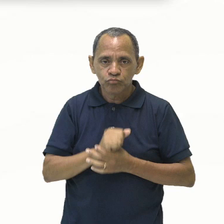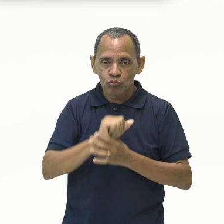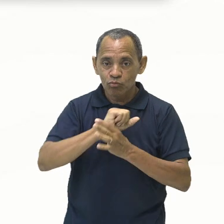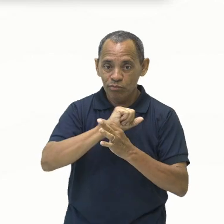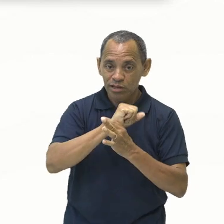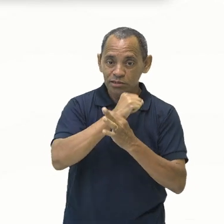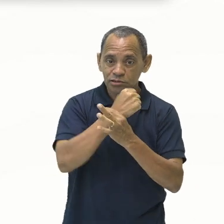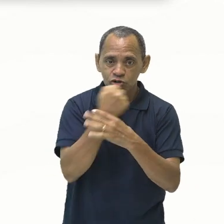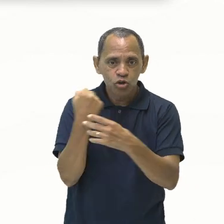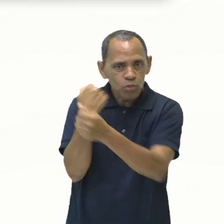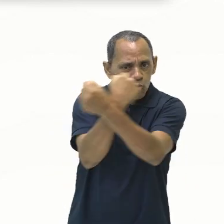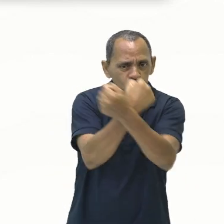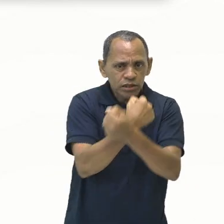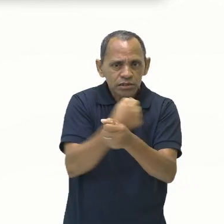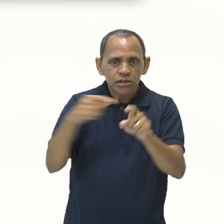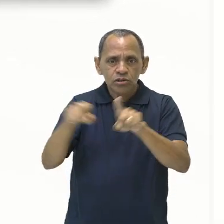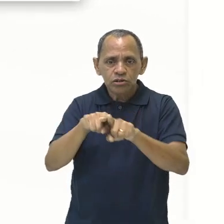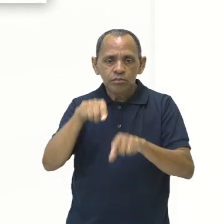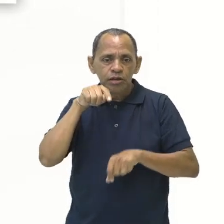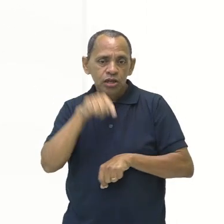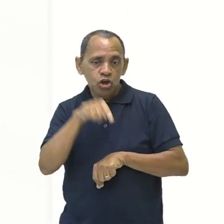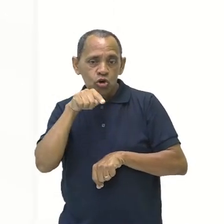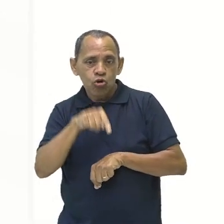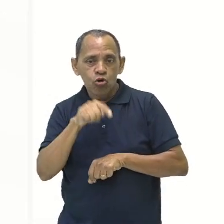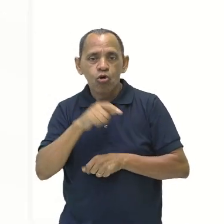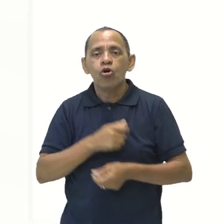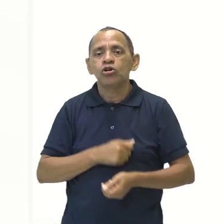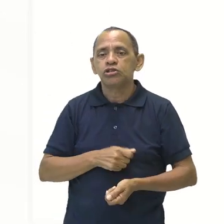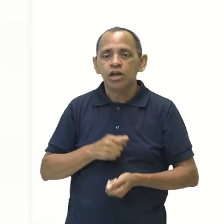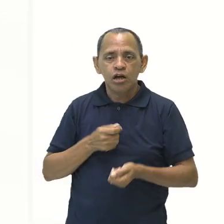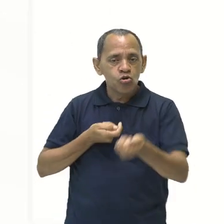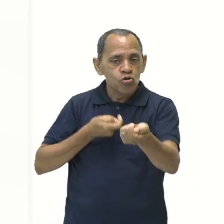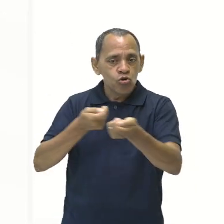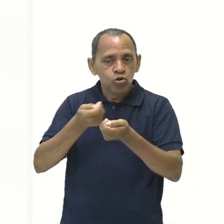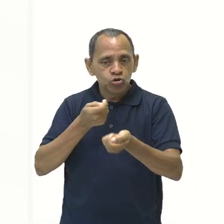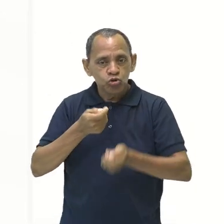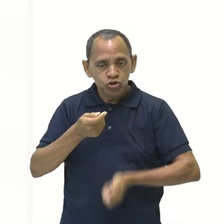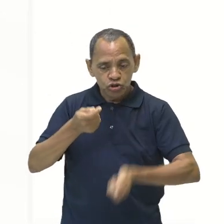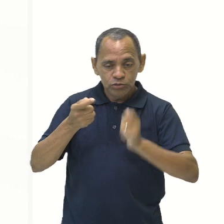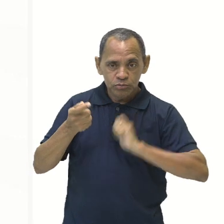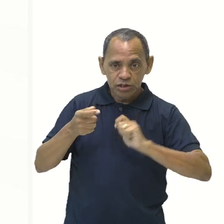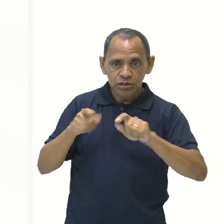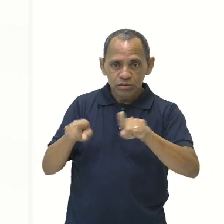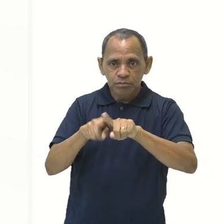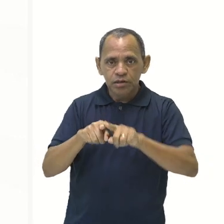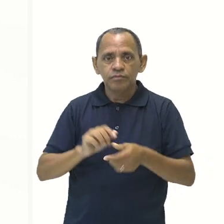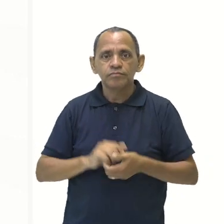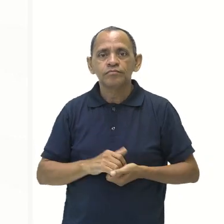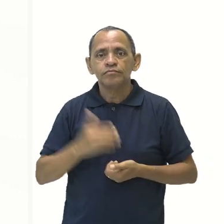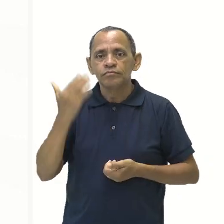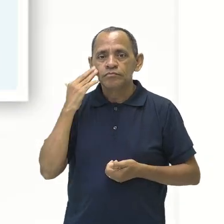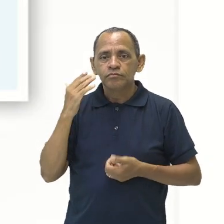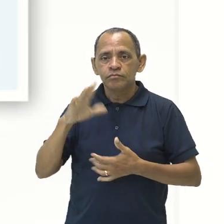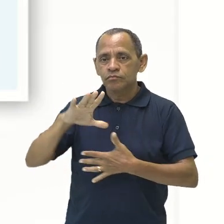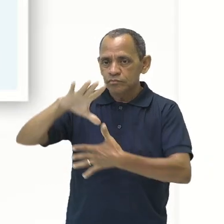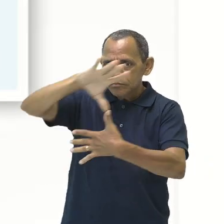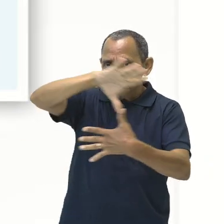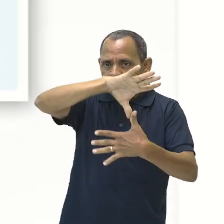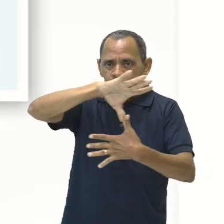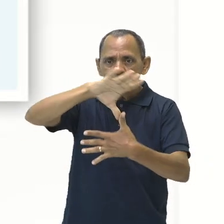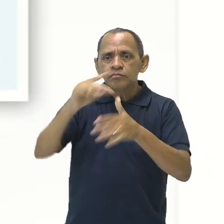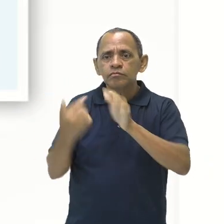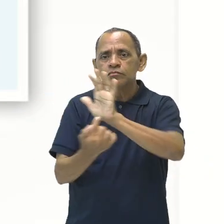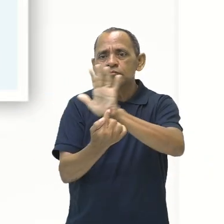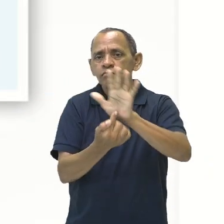espanhol. E aí a gente trouxe esse mapa aqui para vocês observarem melhor, que ele traz o